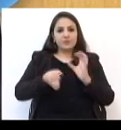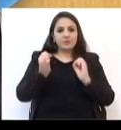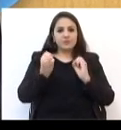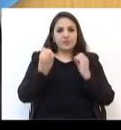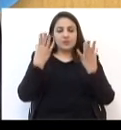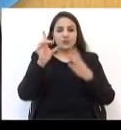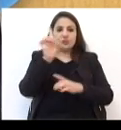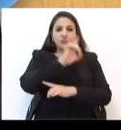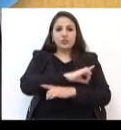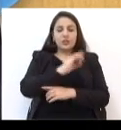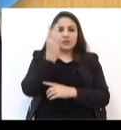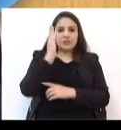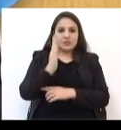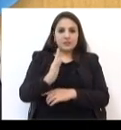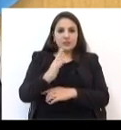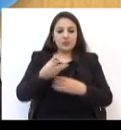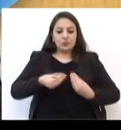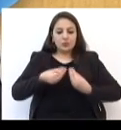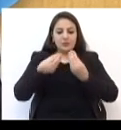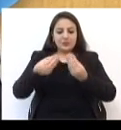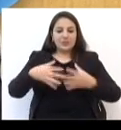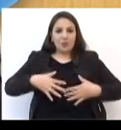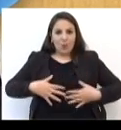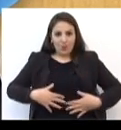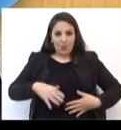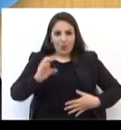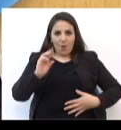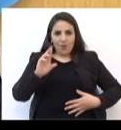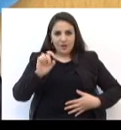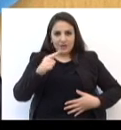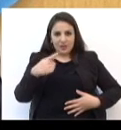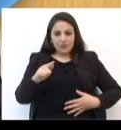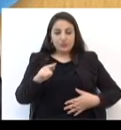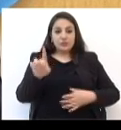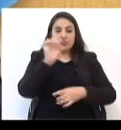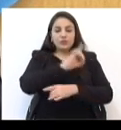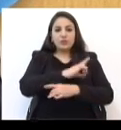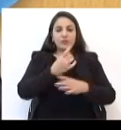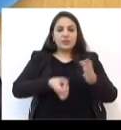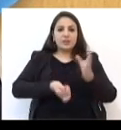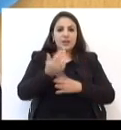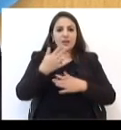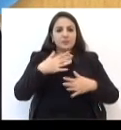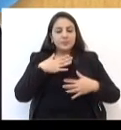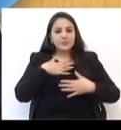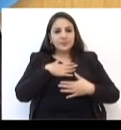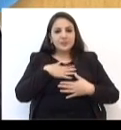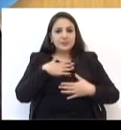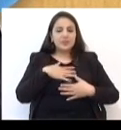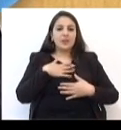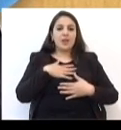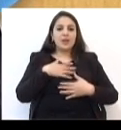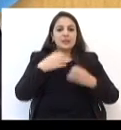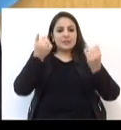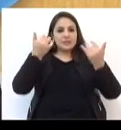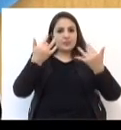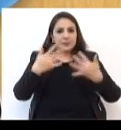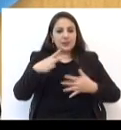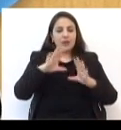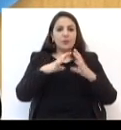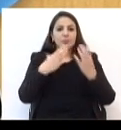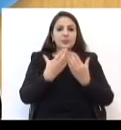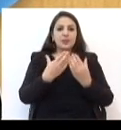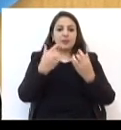Brasil o Dia Nacional da Doação de Órgãos. A data foi criada para sensibilizar e esclarecer a comunidade